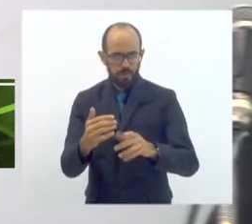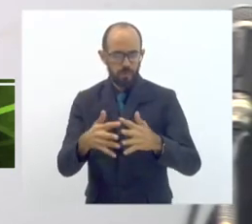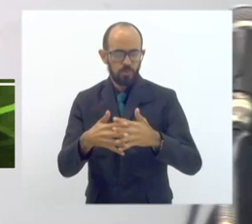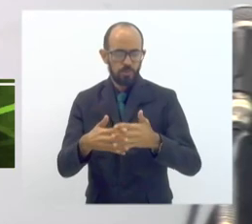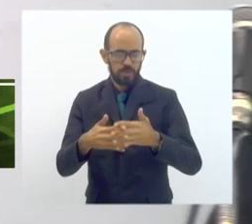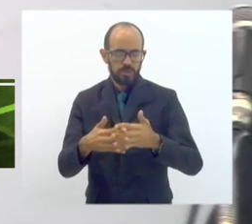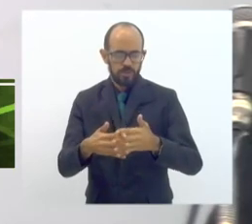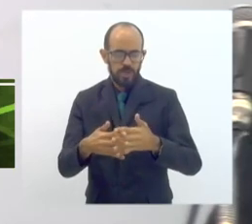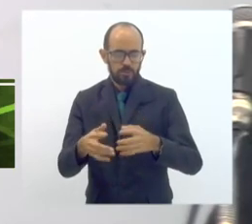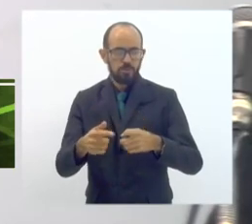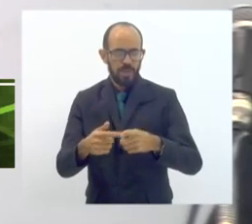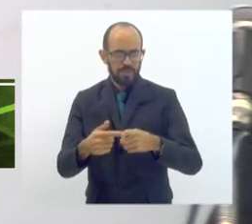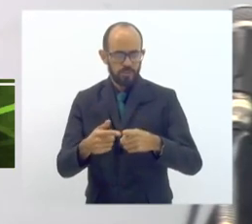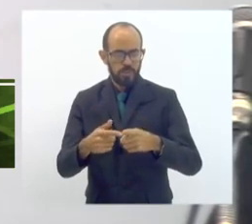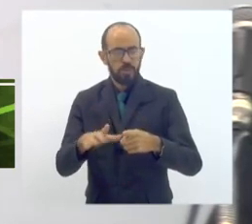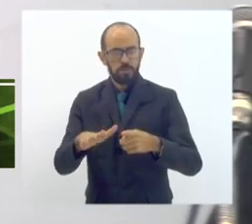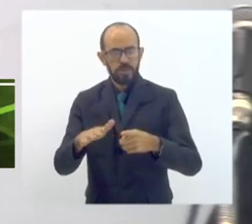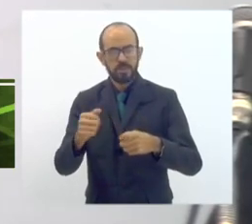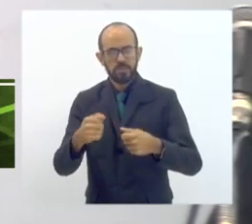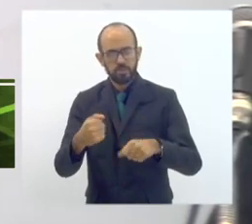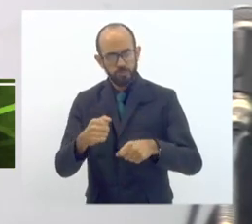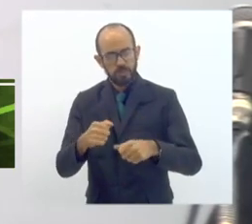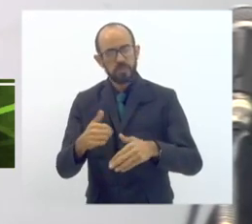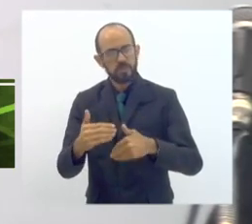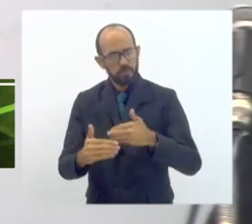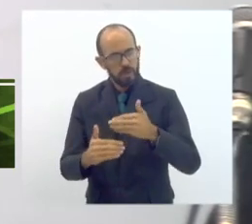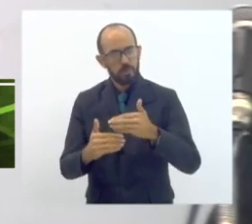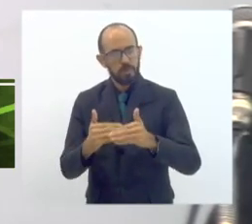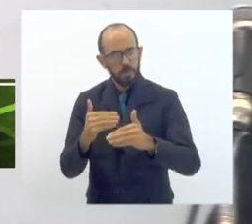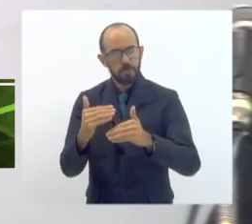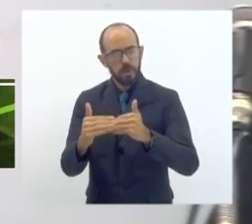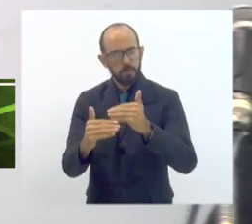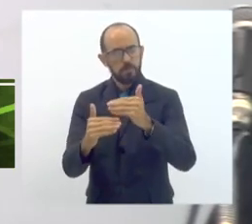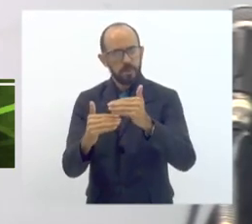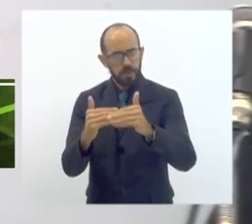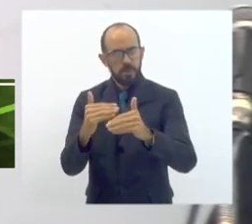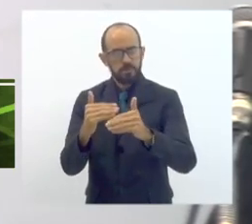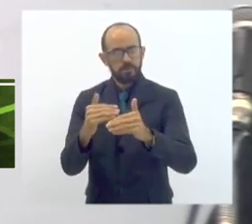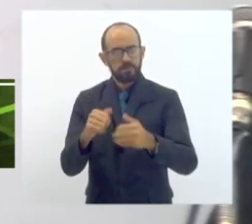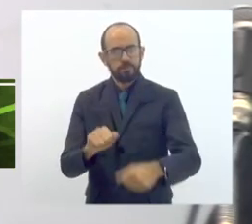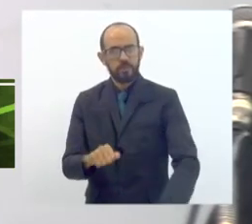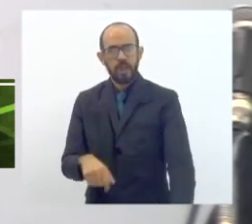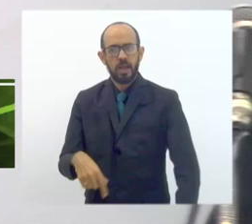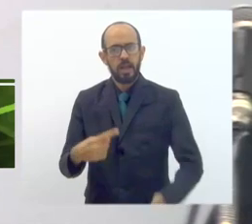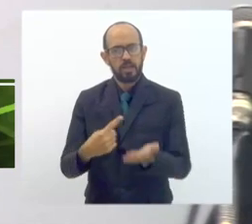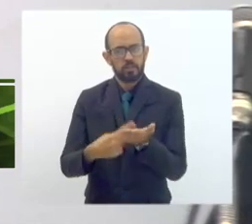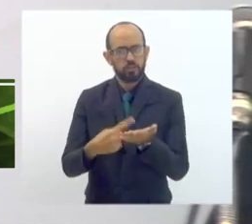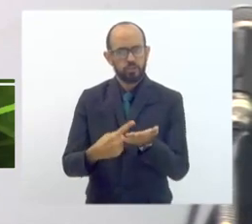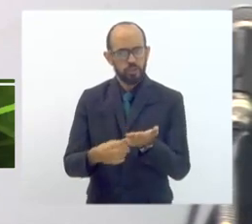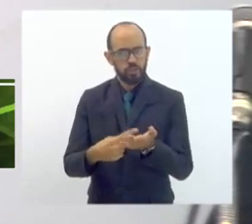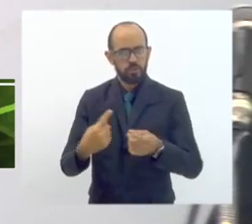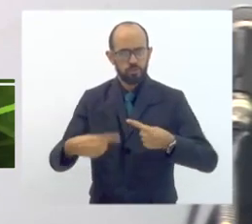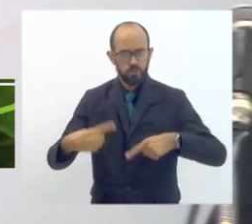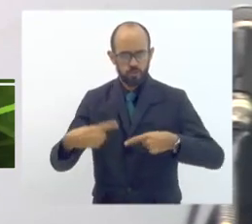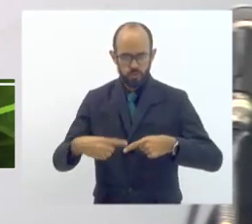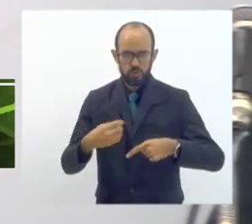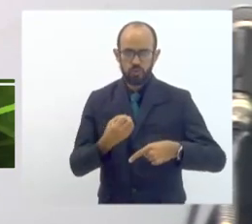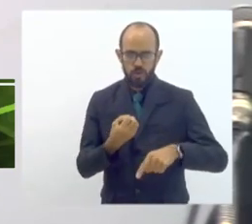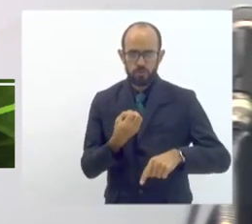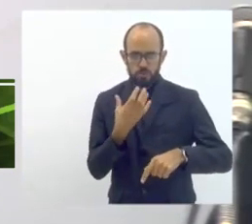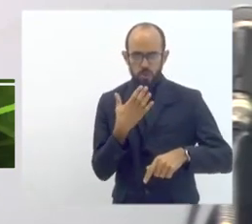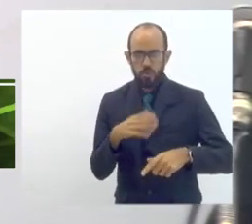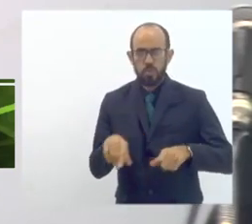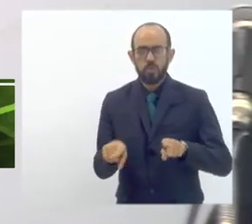passo de cada vez, mas sempre andando para frente. A agenda política é favorável, o auditório e a presença